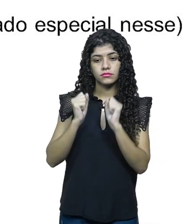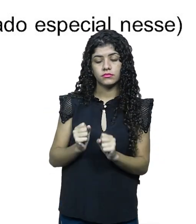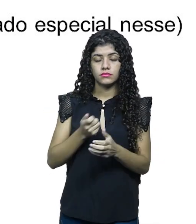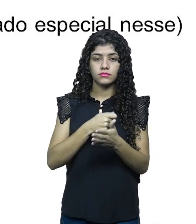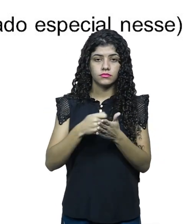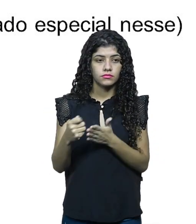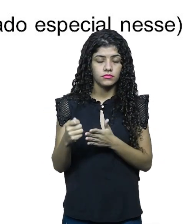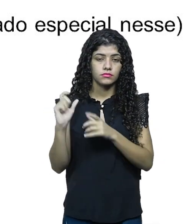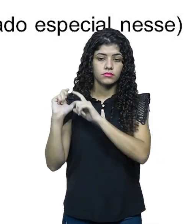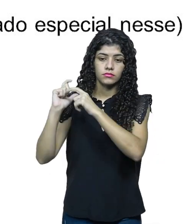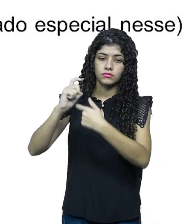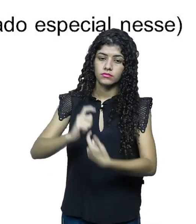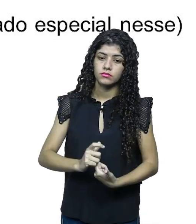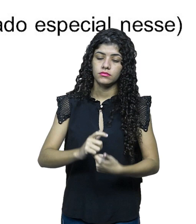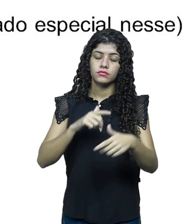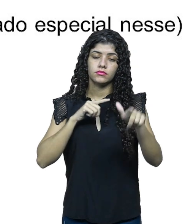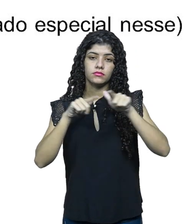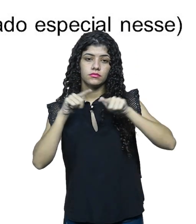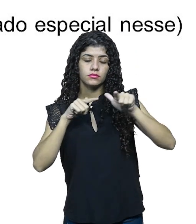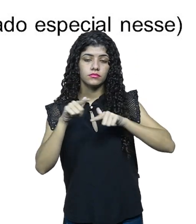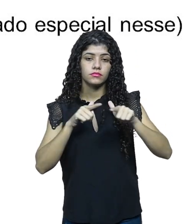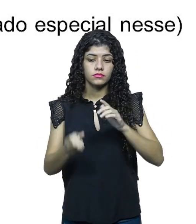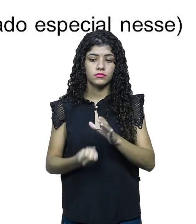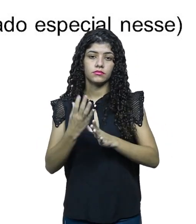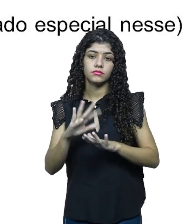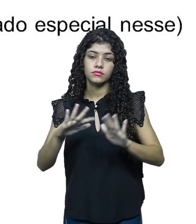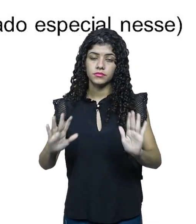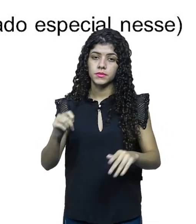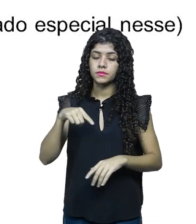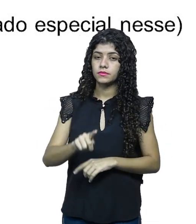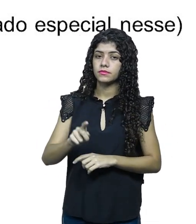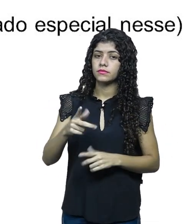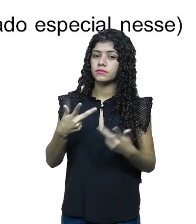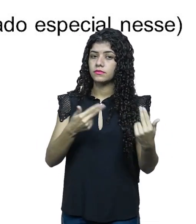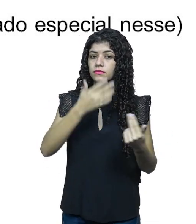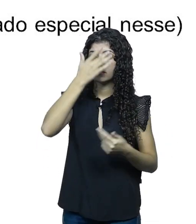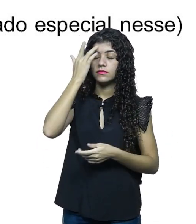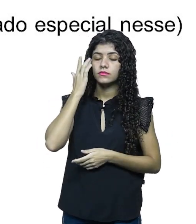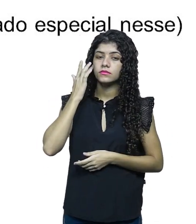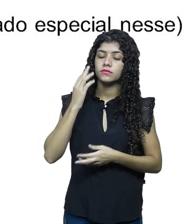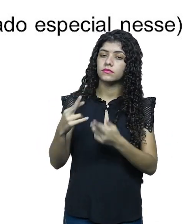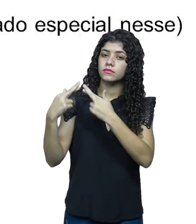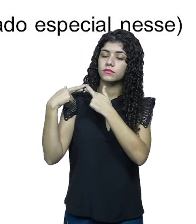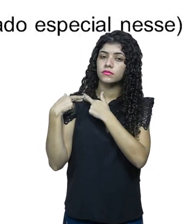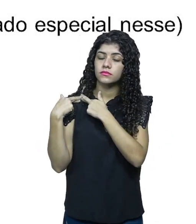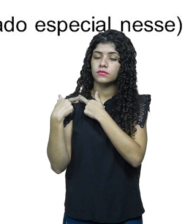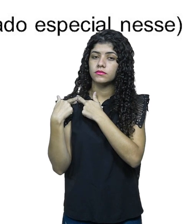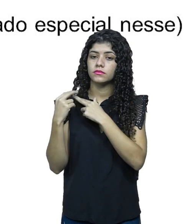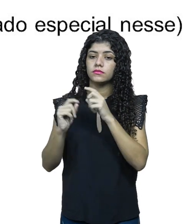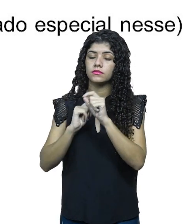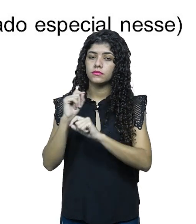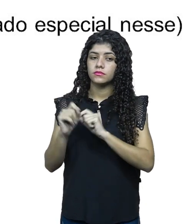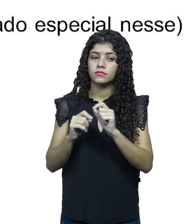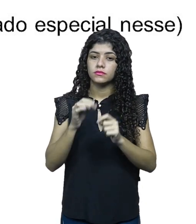Saiba se você pode colocar isso no contexto de você está trabalhando para uma produção, você é a